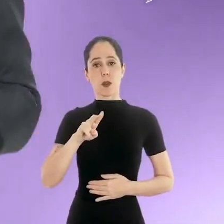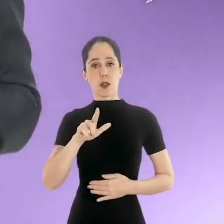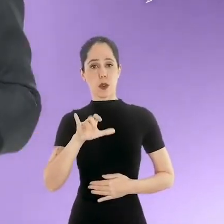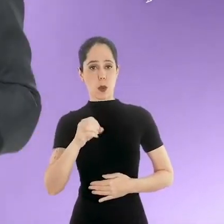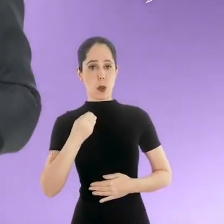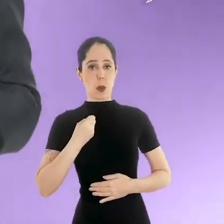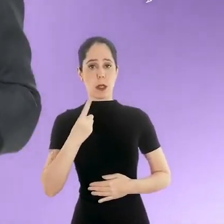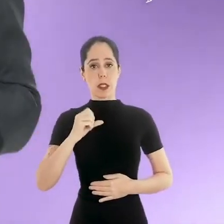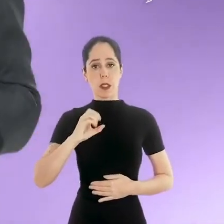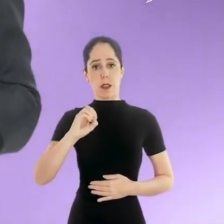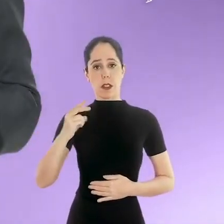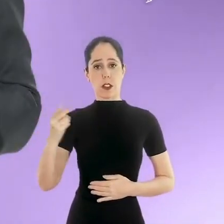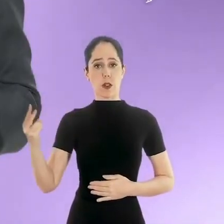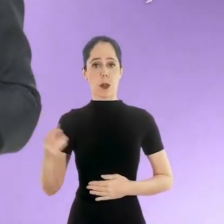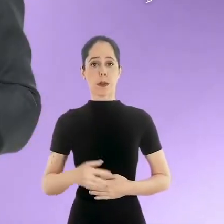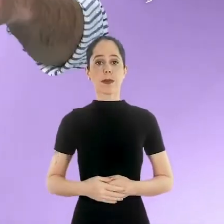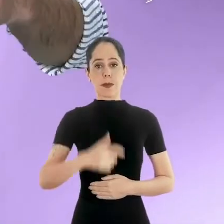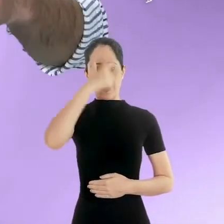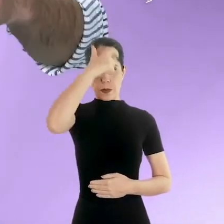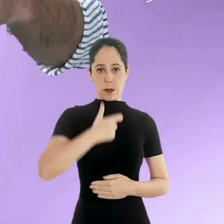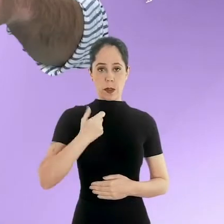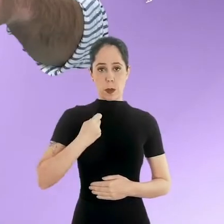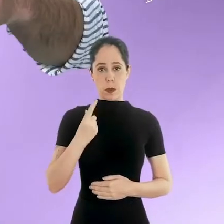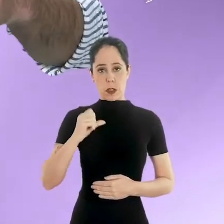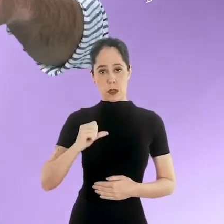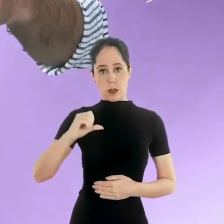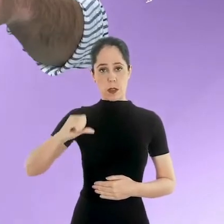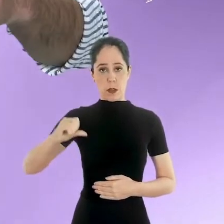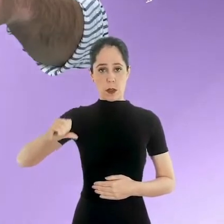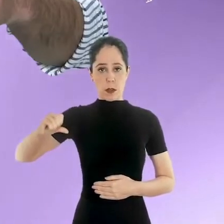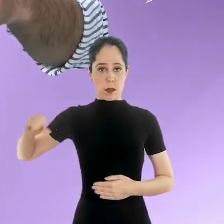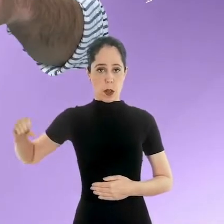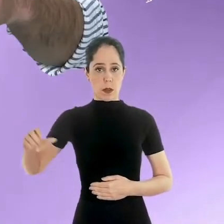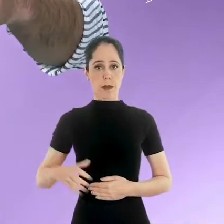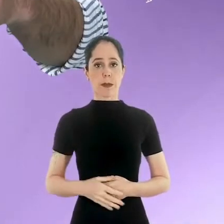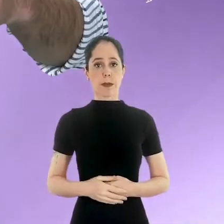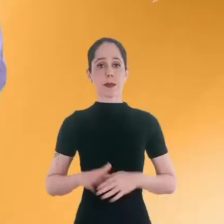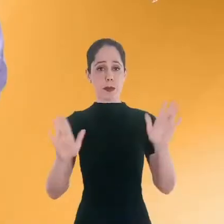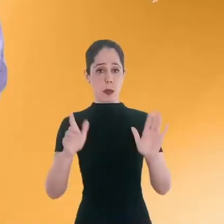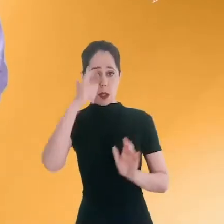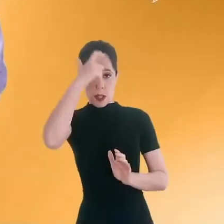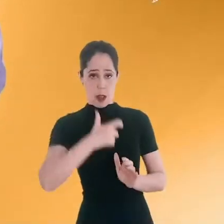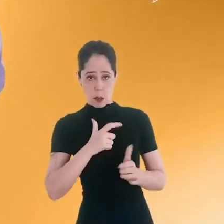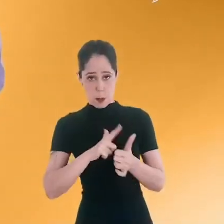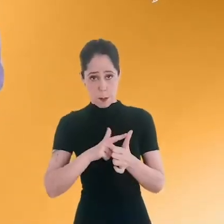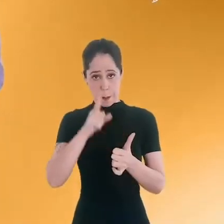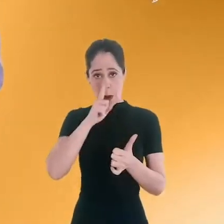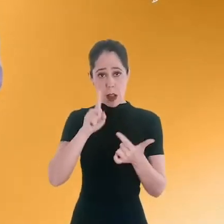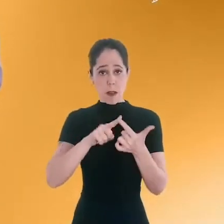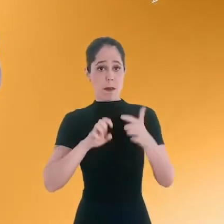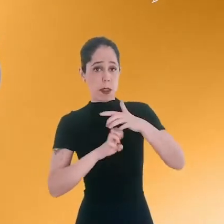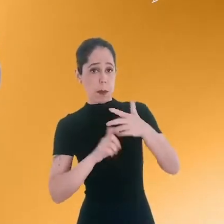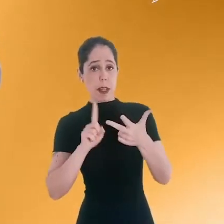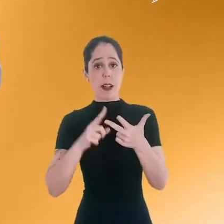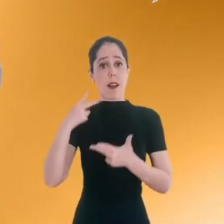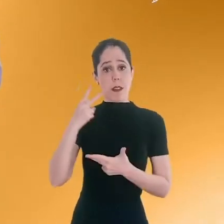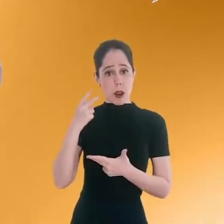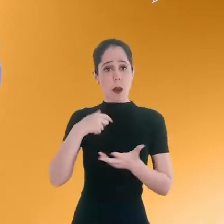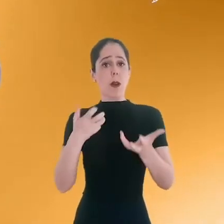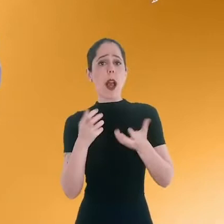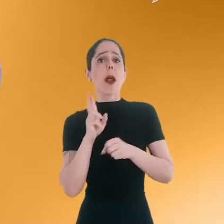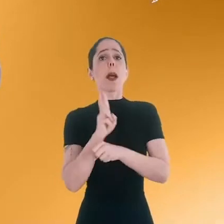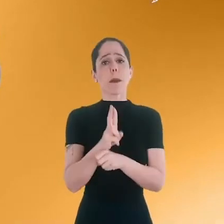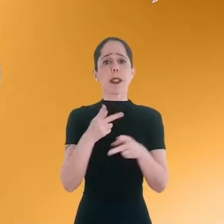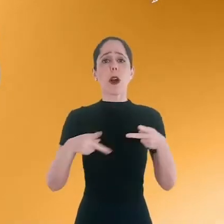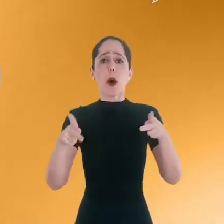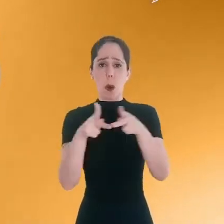Júlio Agápio, 19022. Rossano Farias, 19999. Olá, sou mãe, empresária, vereadora.